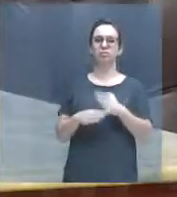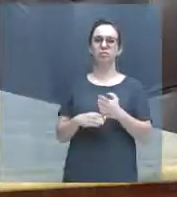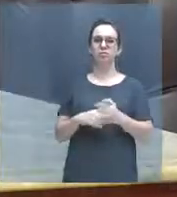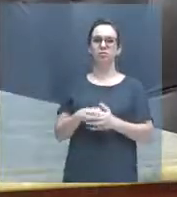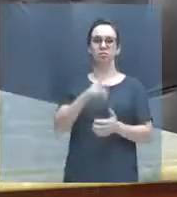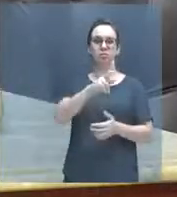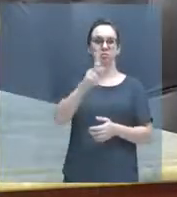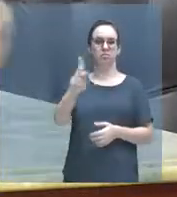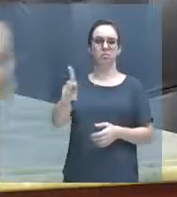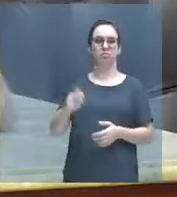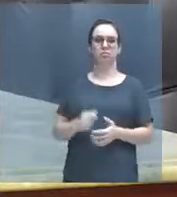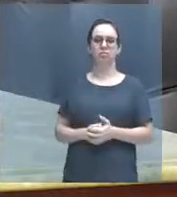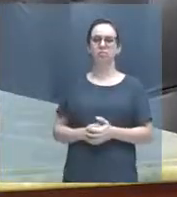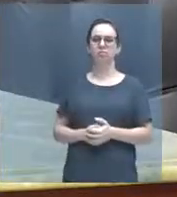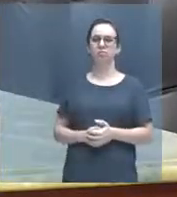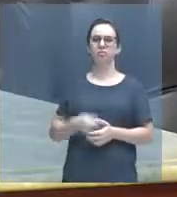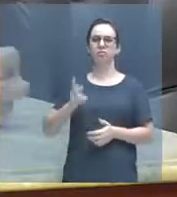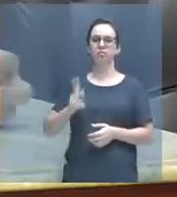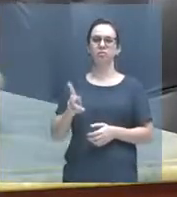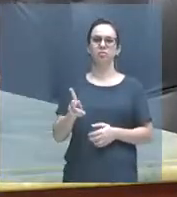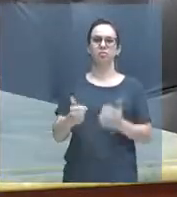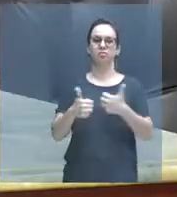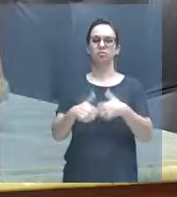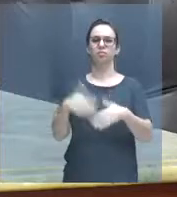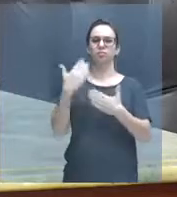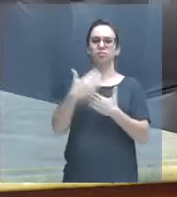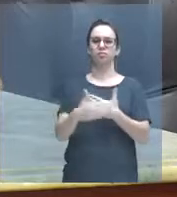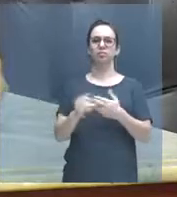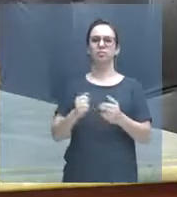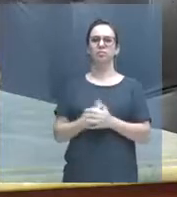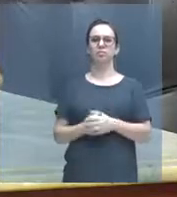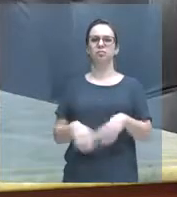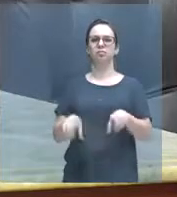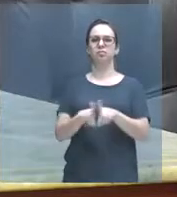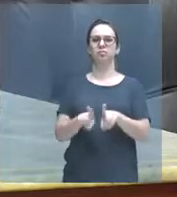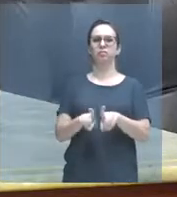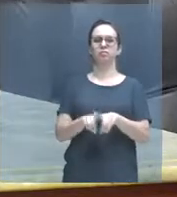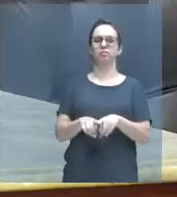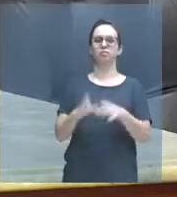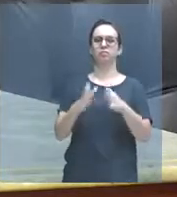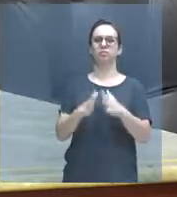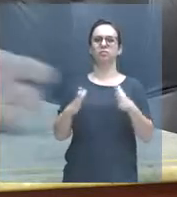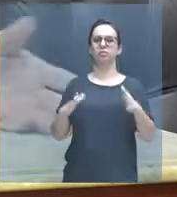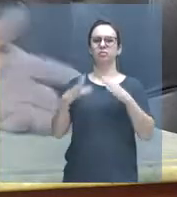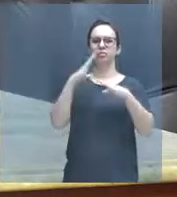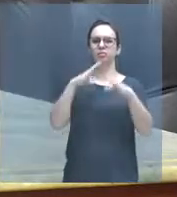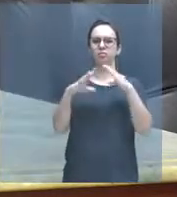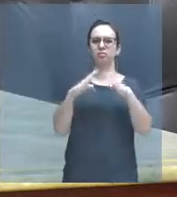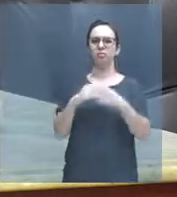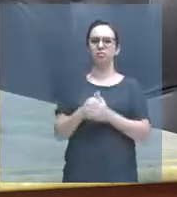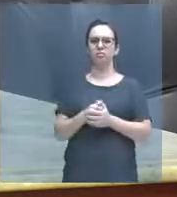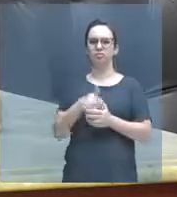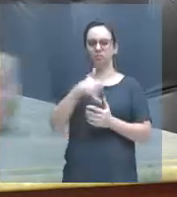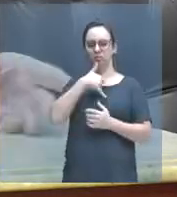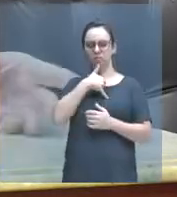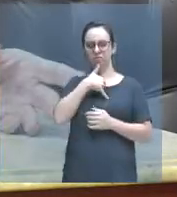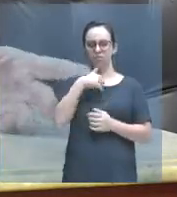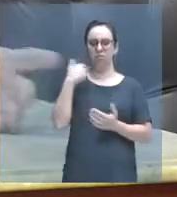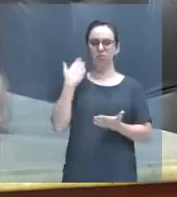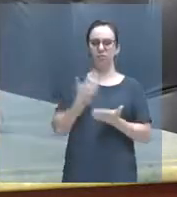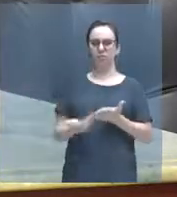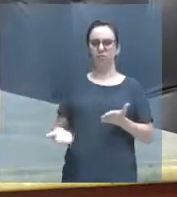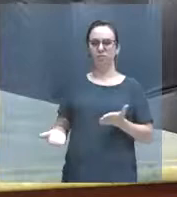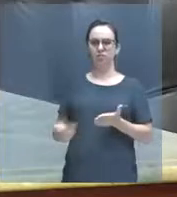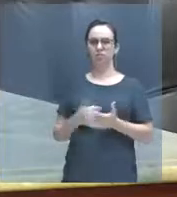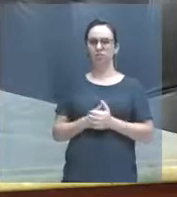aqui, claro que estaria aqui presente. Então, como é um outro grande músico que infelizmente perdemos, como diz